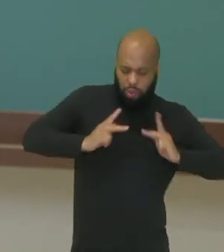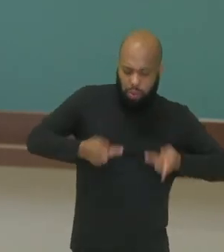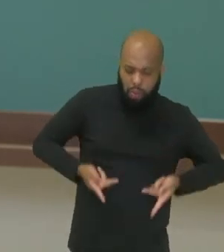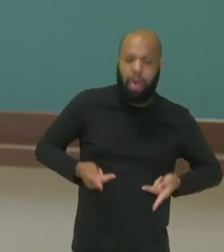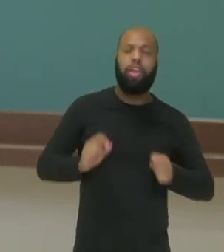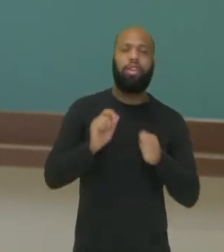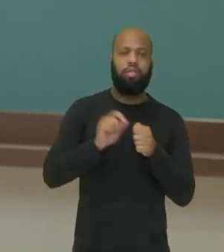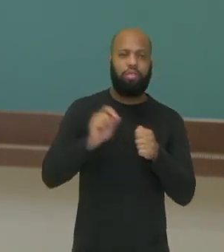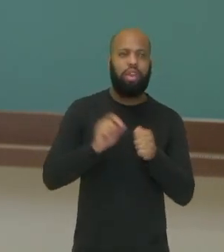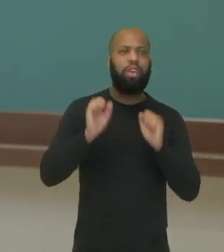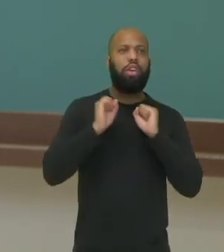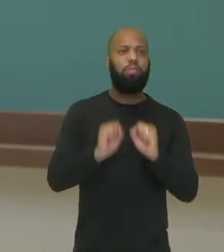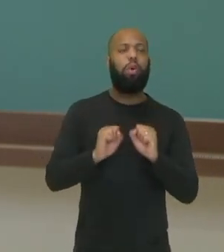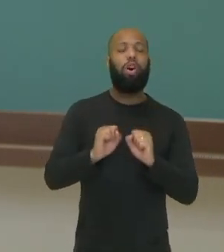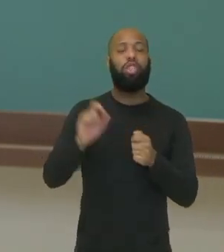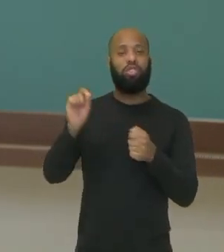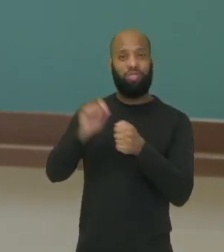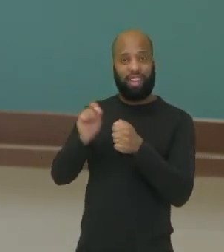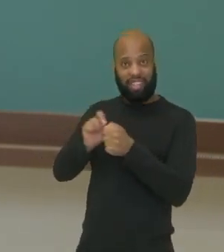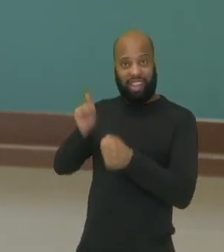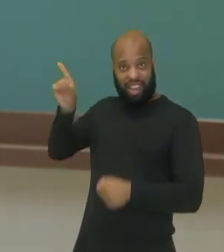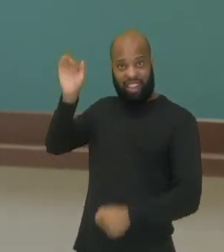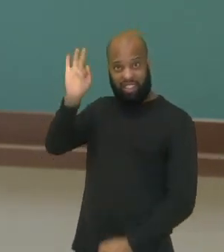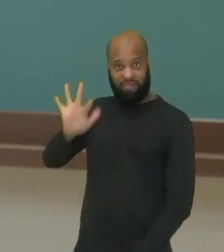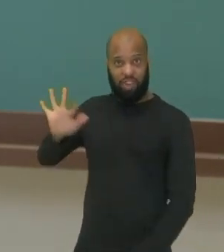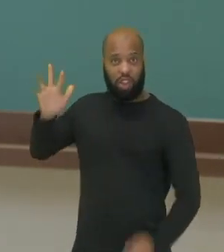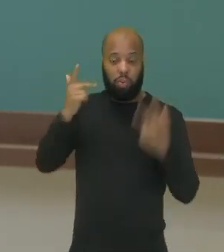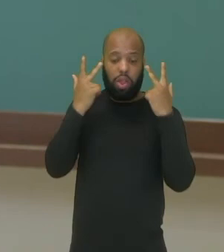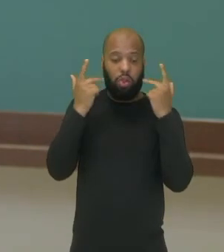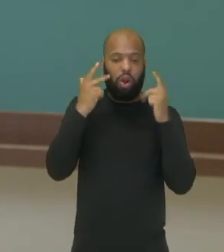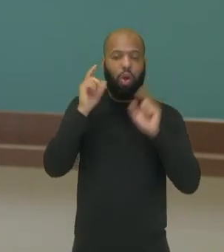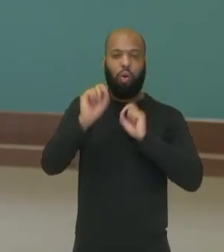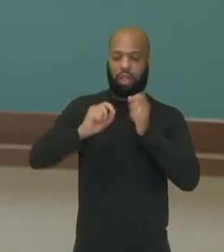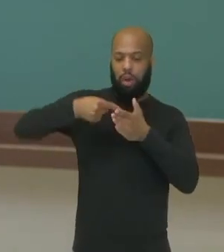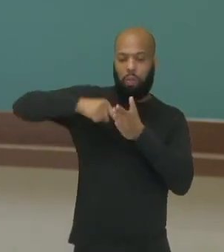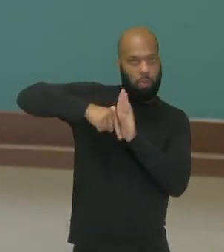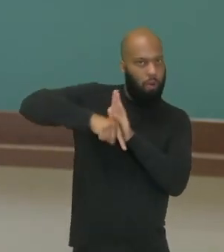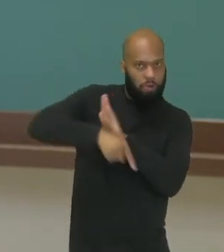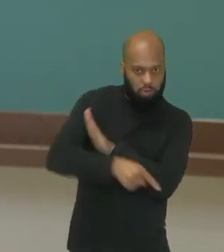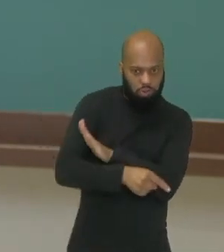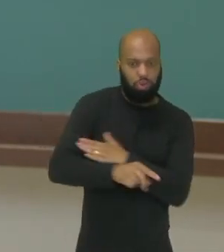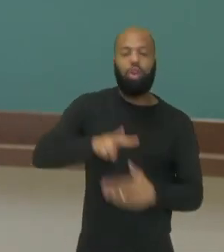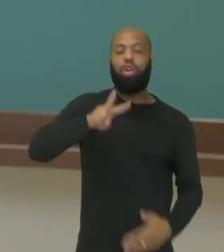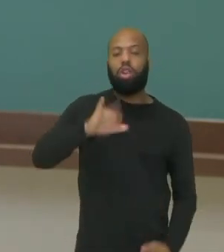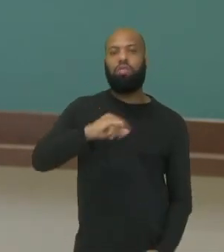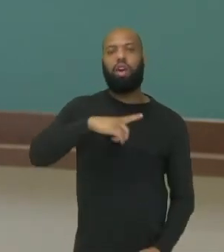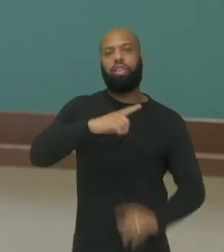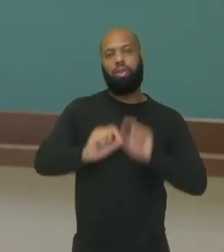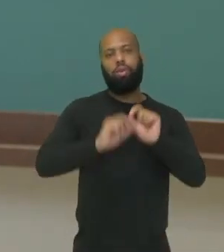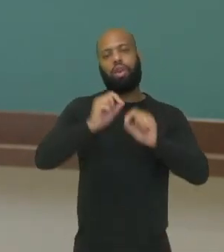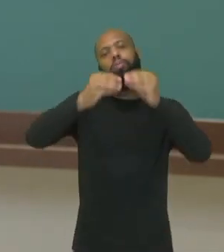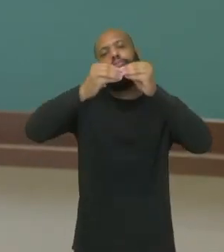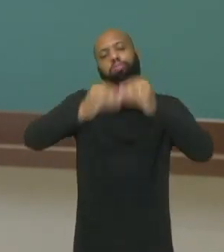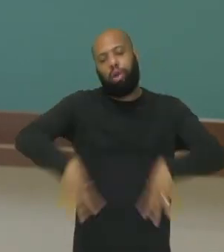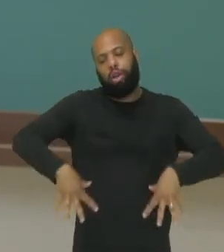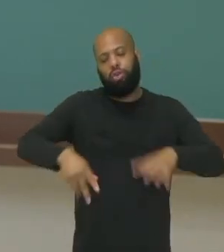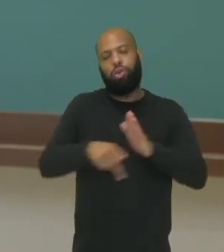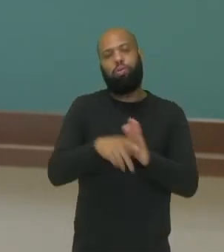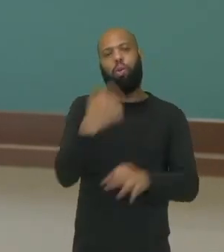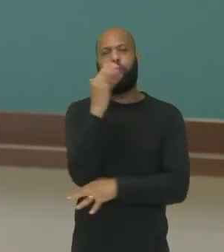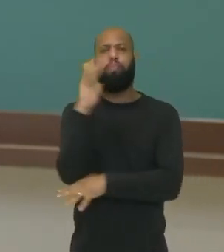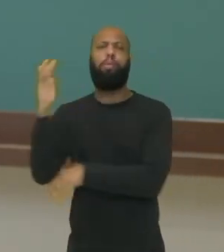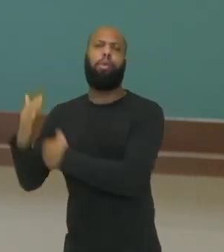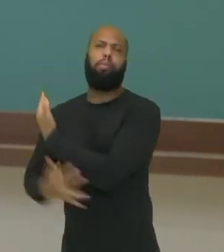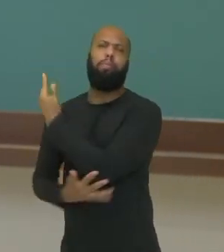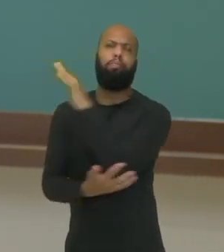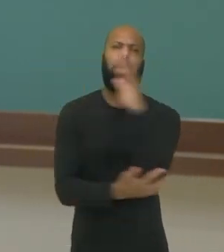levar o efeito estufa a se agravar e provocar vários problemas ambientais. Professora, mas como que